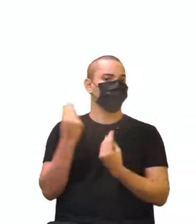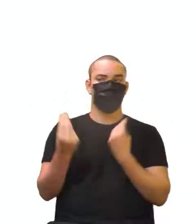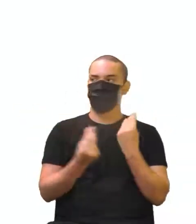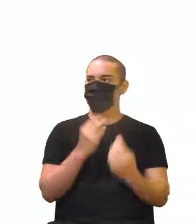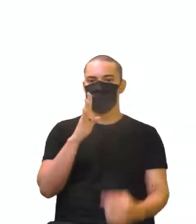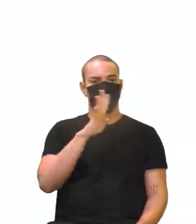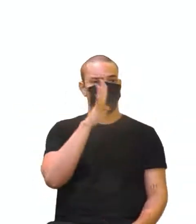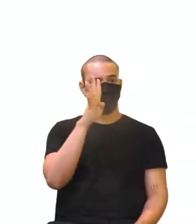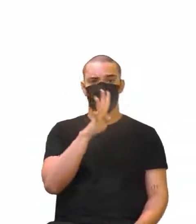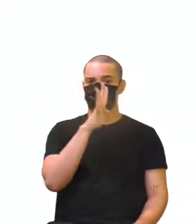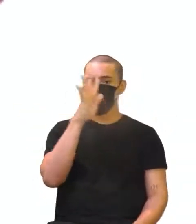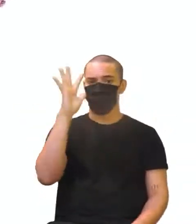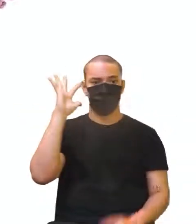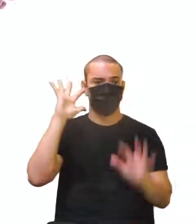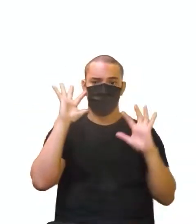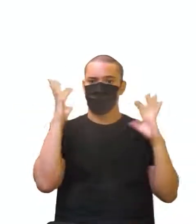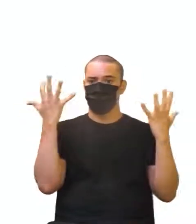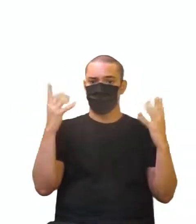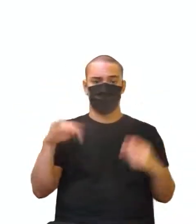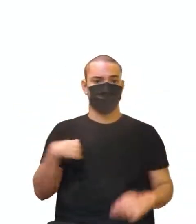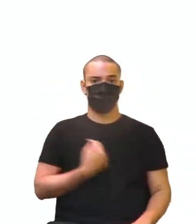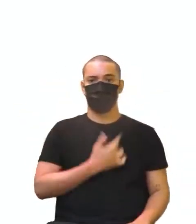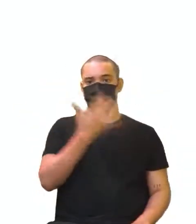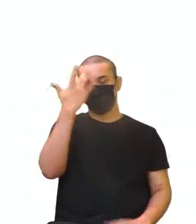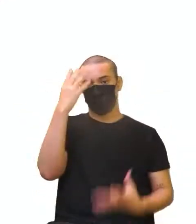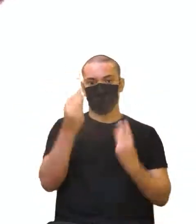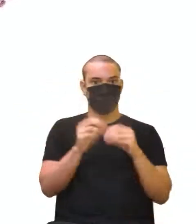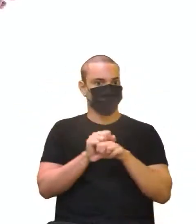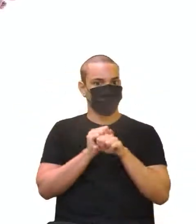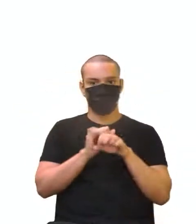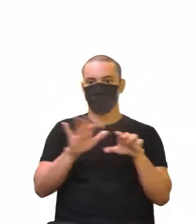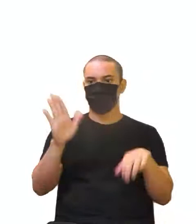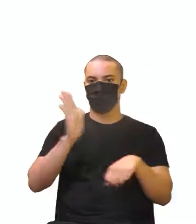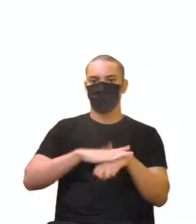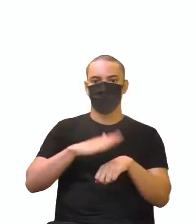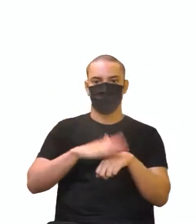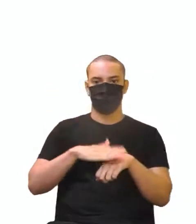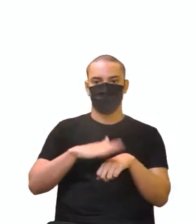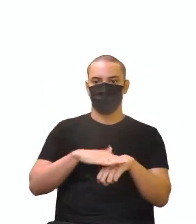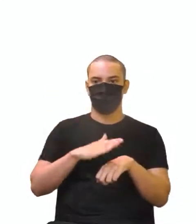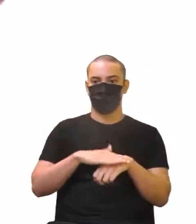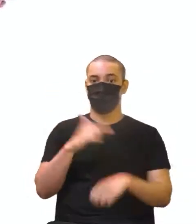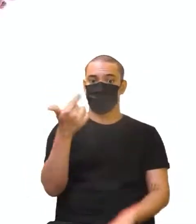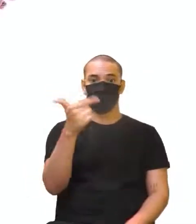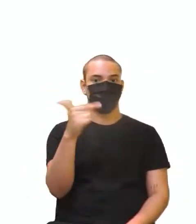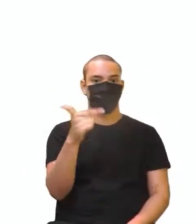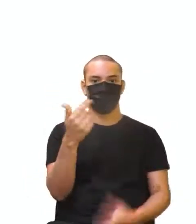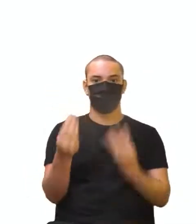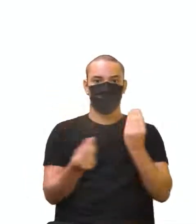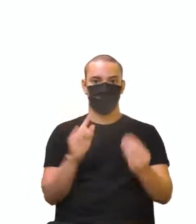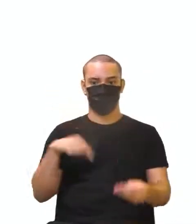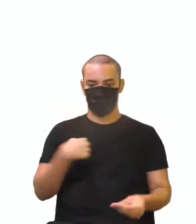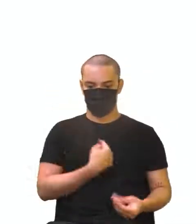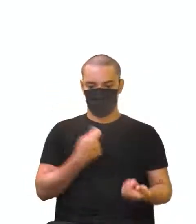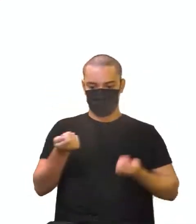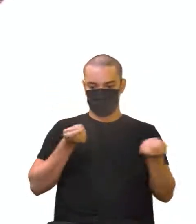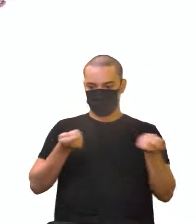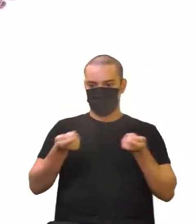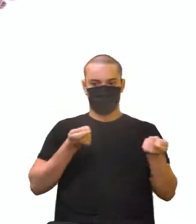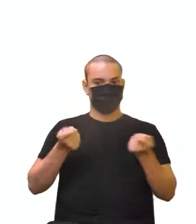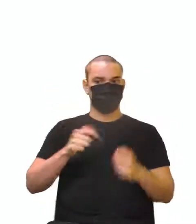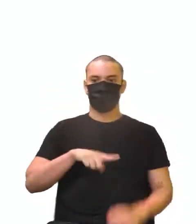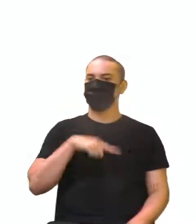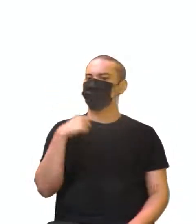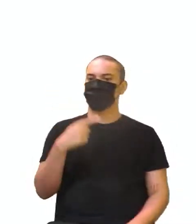aleatórios. Essa variação aí desses genes alelos, elas são aleatórias. Pode formar azão. Isso. Não tem como a gente manipular, né, professor? Manipular,